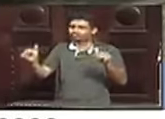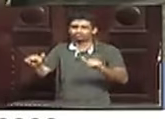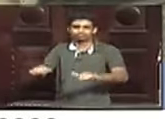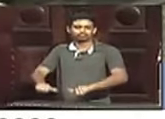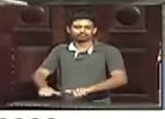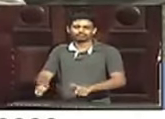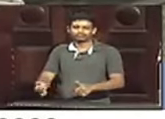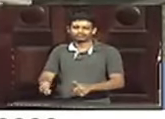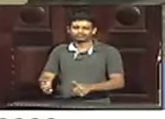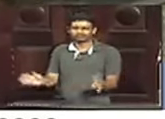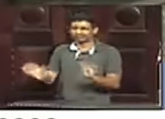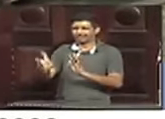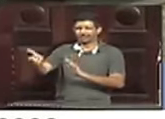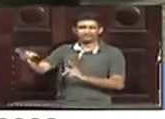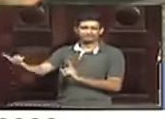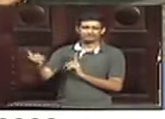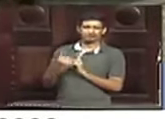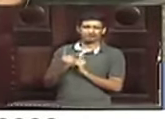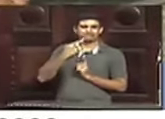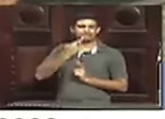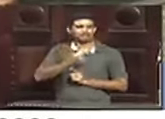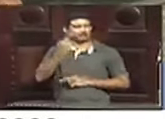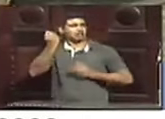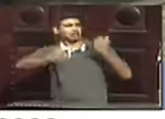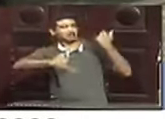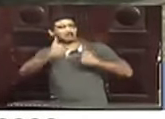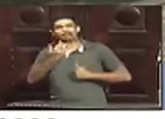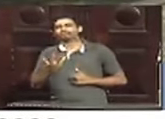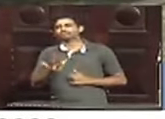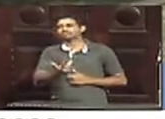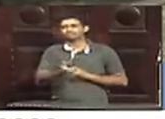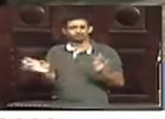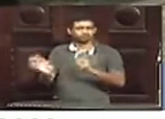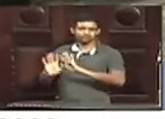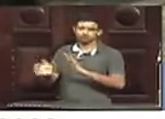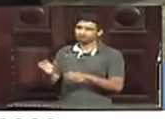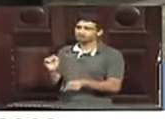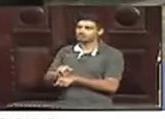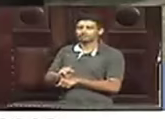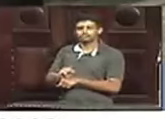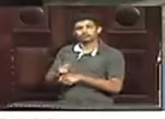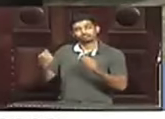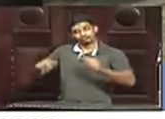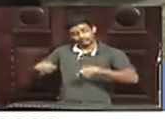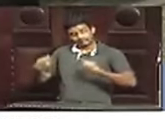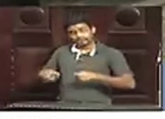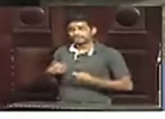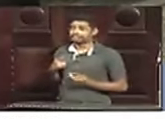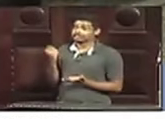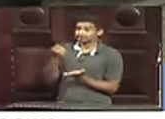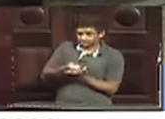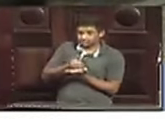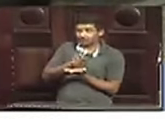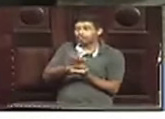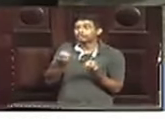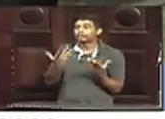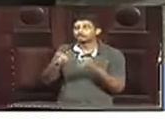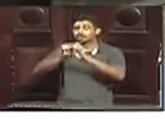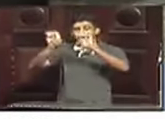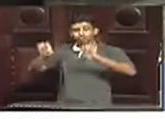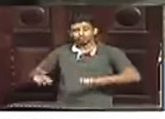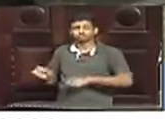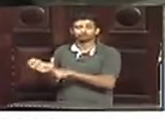com discursos ou com qualquer ação de pirotecnia, se não houver investimento sério na estrutura